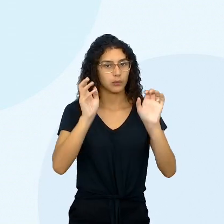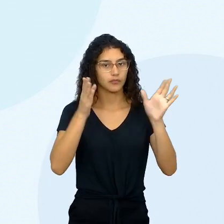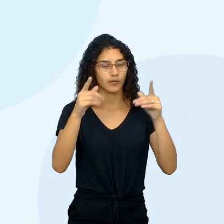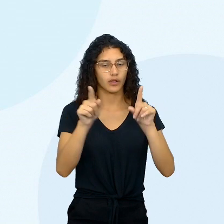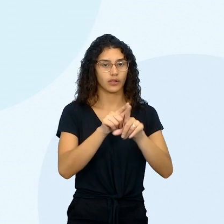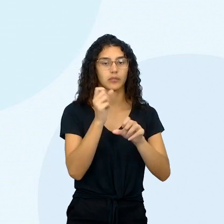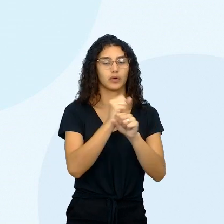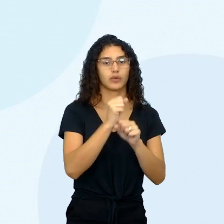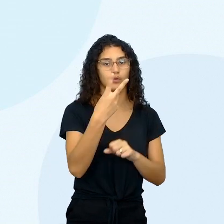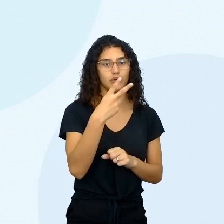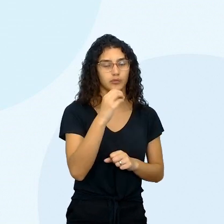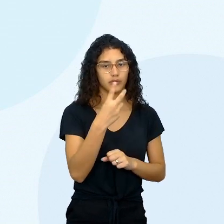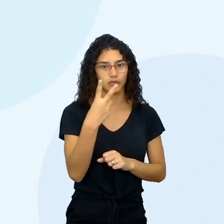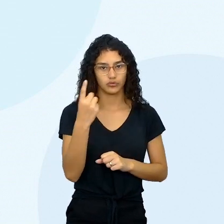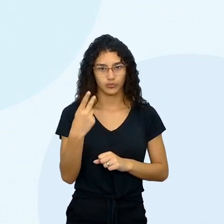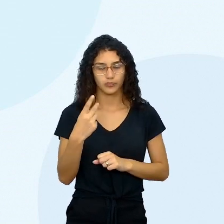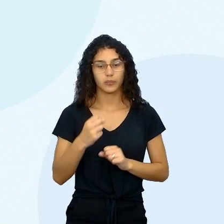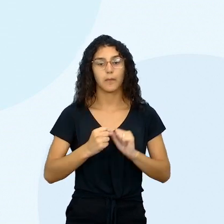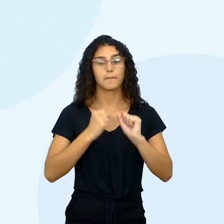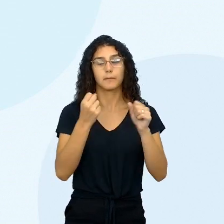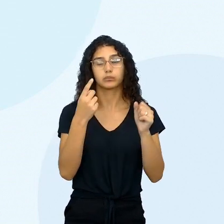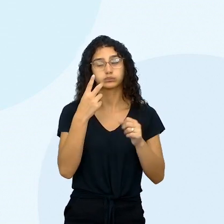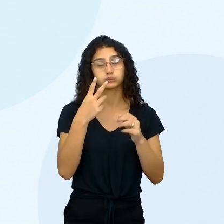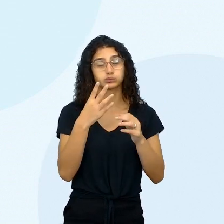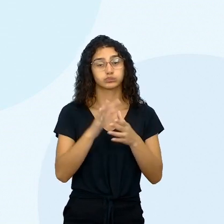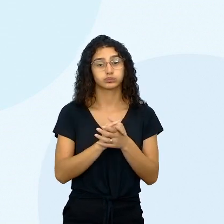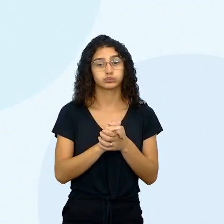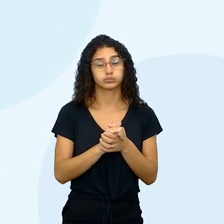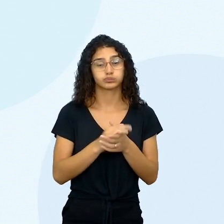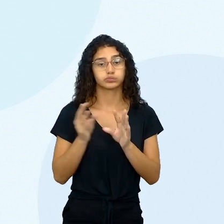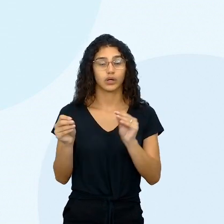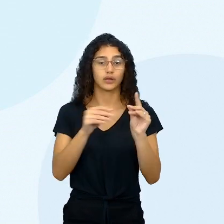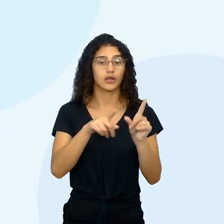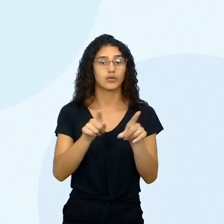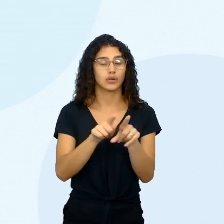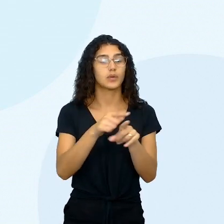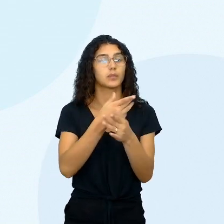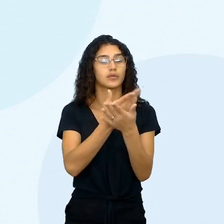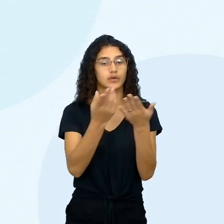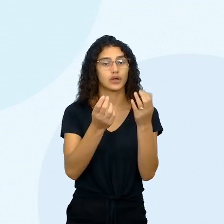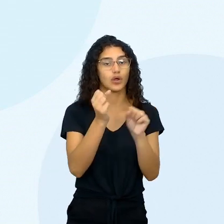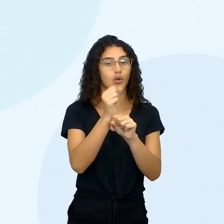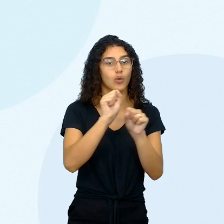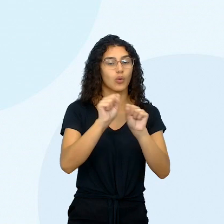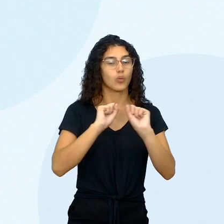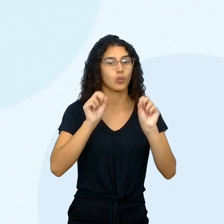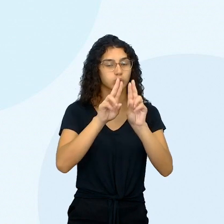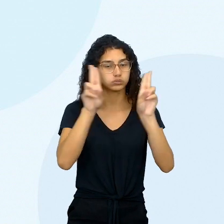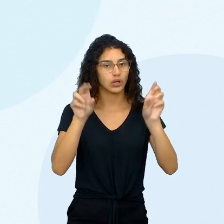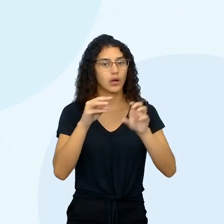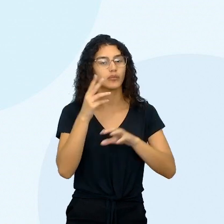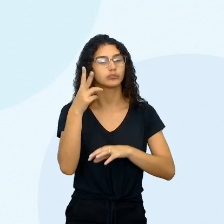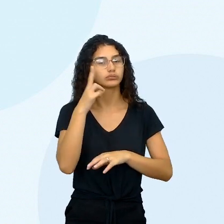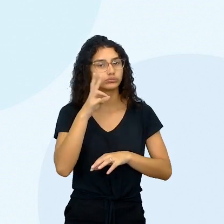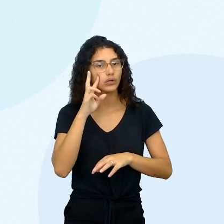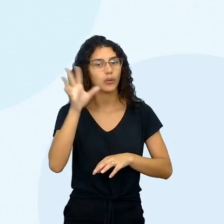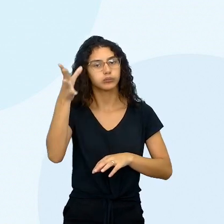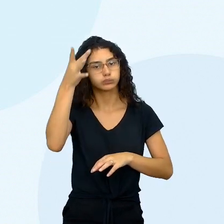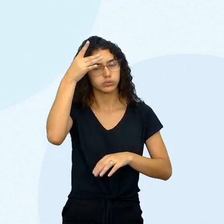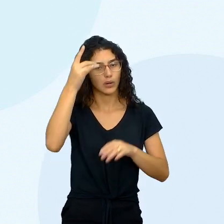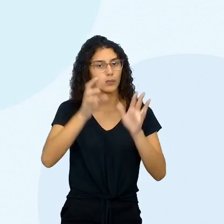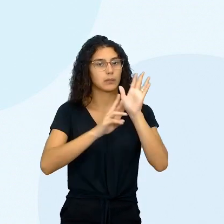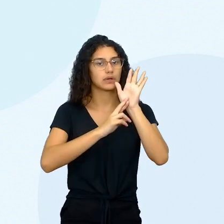aqui em 2021. Do ponto de vista, até trazendo para vocês essas temáticas, para vocês guardarem isso para